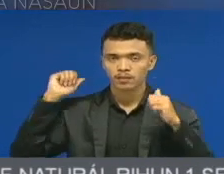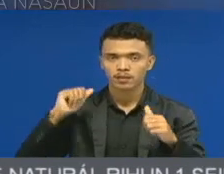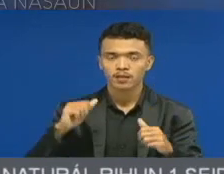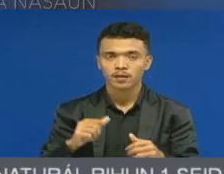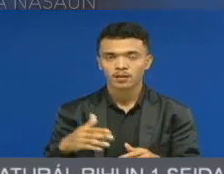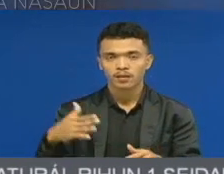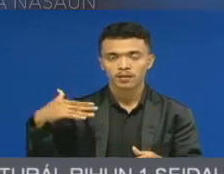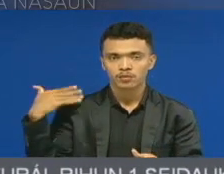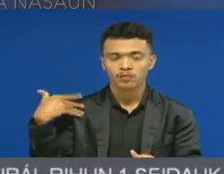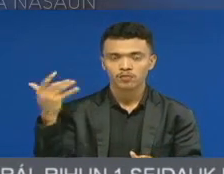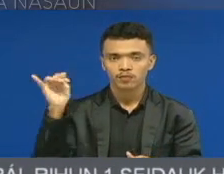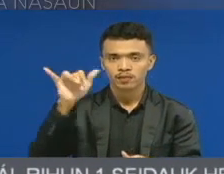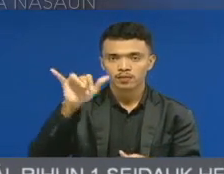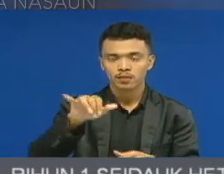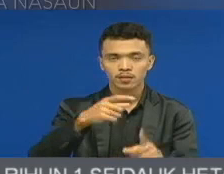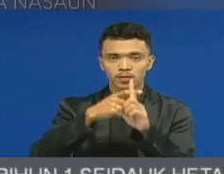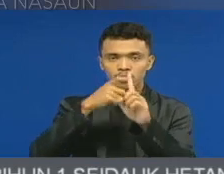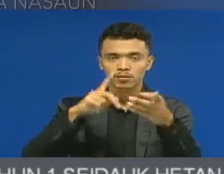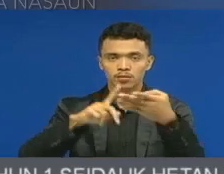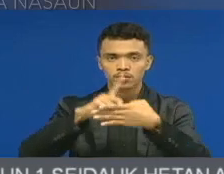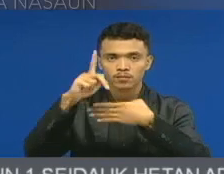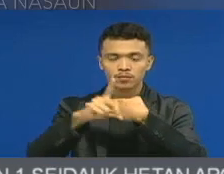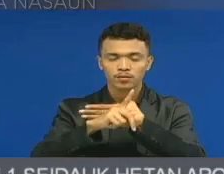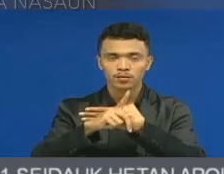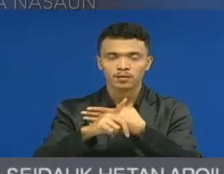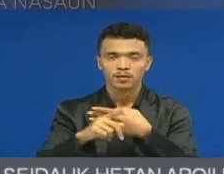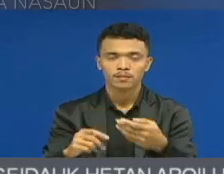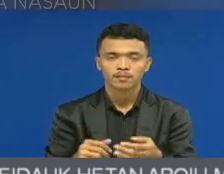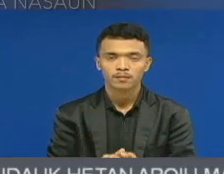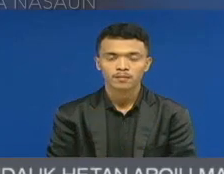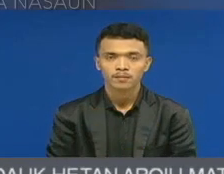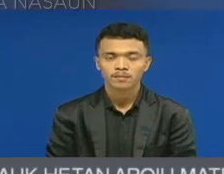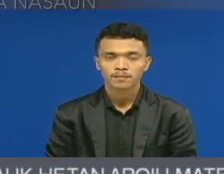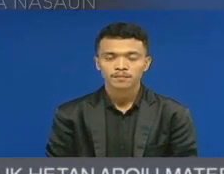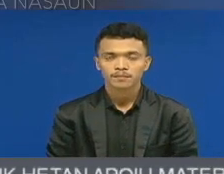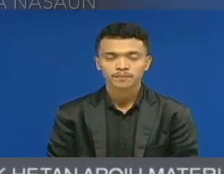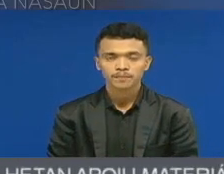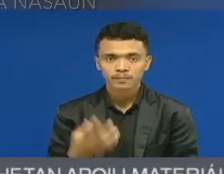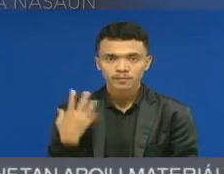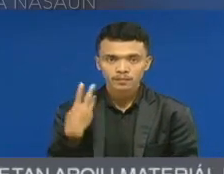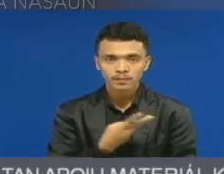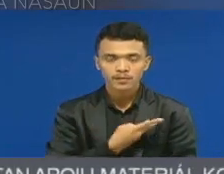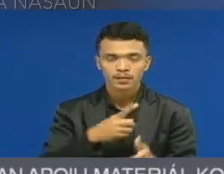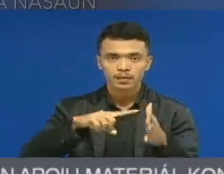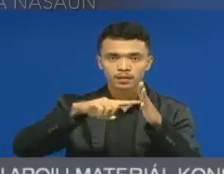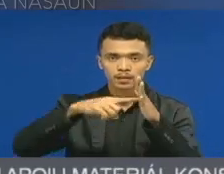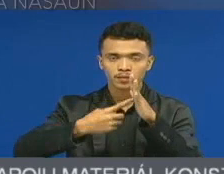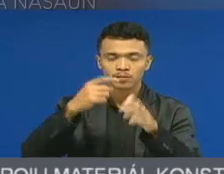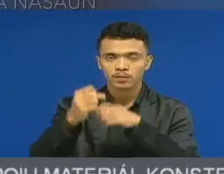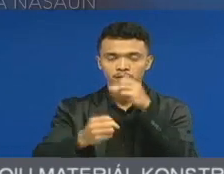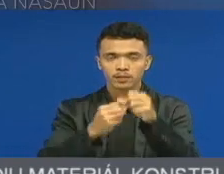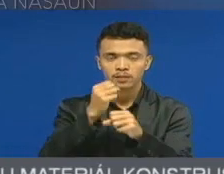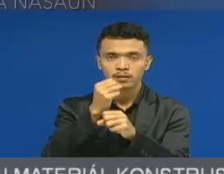foi insa sira liu si programa volem parma youth camp então programa ida nei ta ha ho kera si ha duis